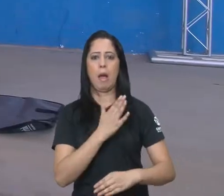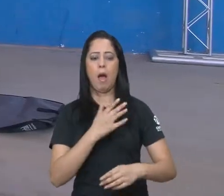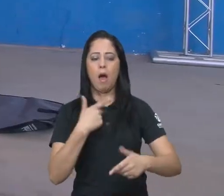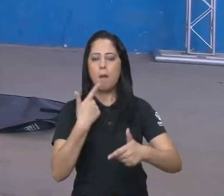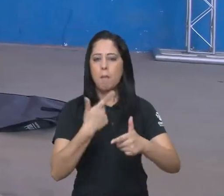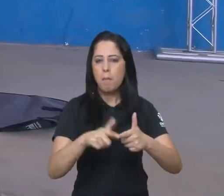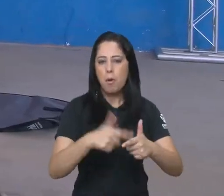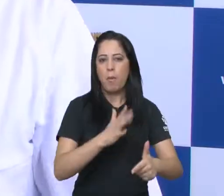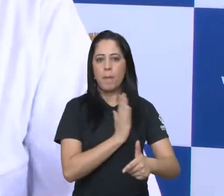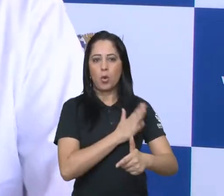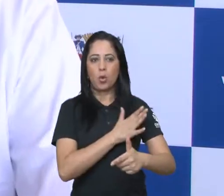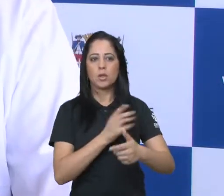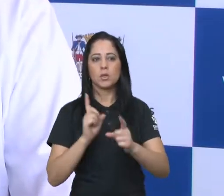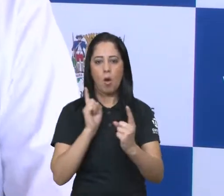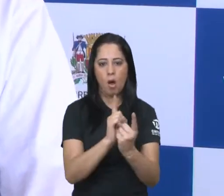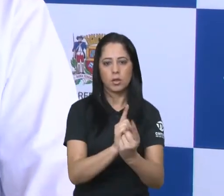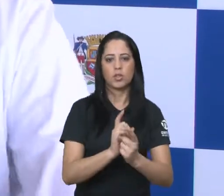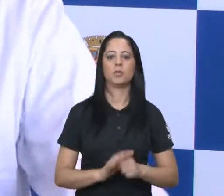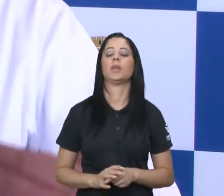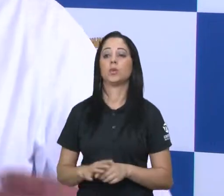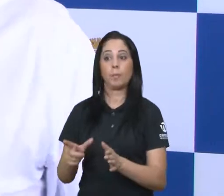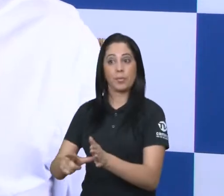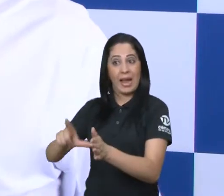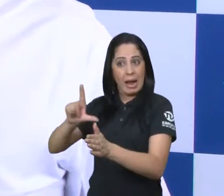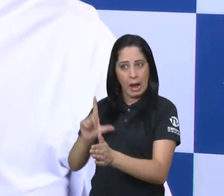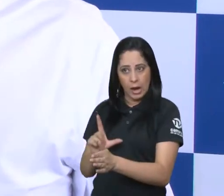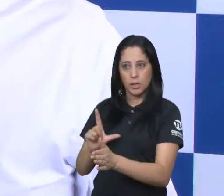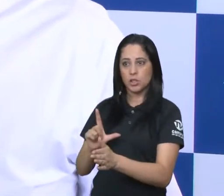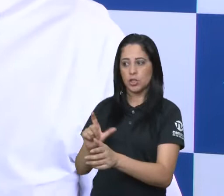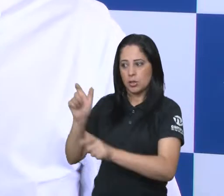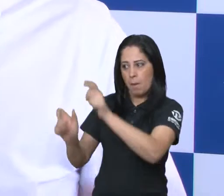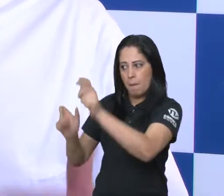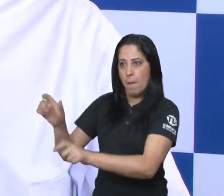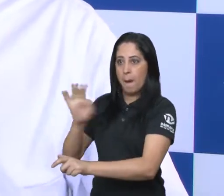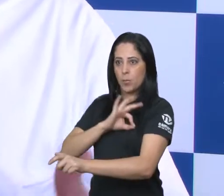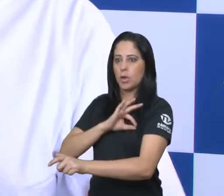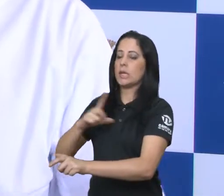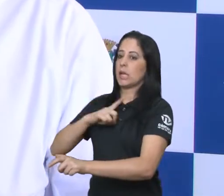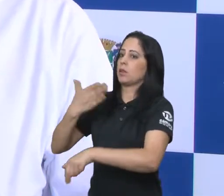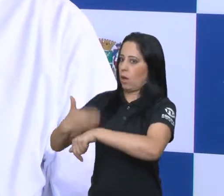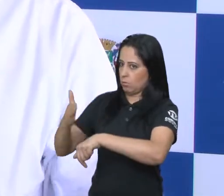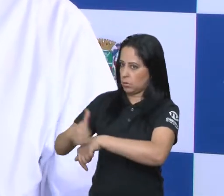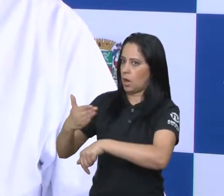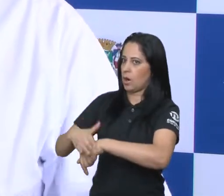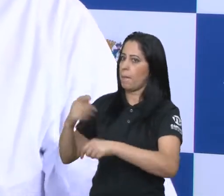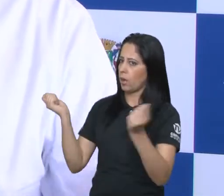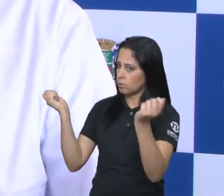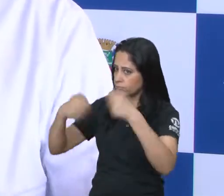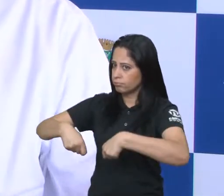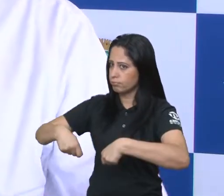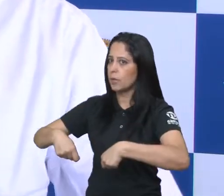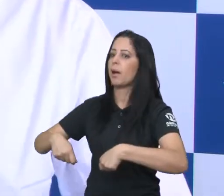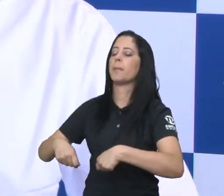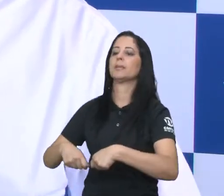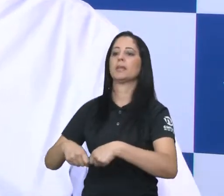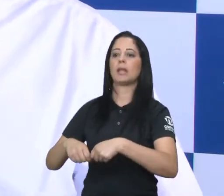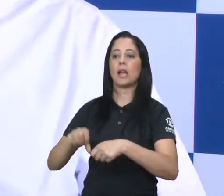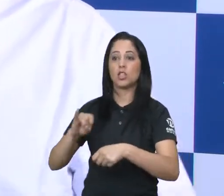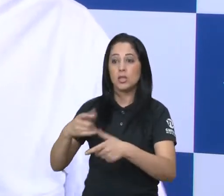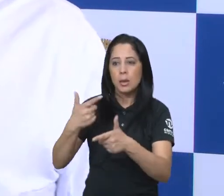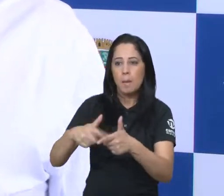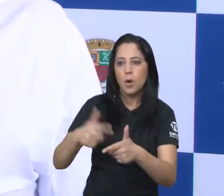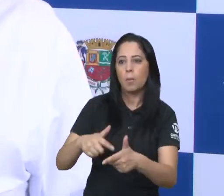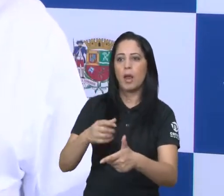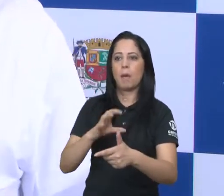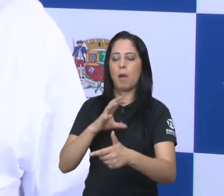emergências de infarto. Antes de ter os equipamentos, todos os nossos homens e mulheres da Guarda Civil Municipal foram treinados para realmente lidar com situações